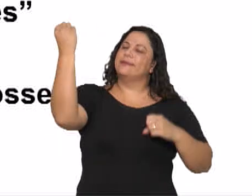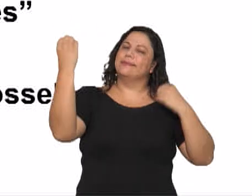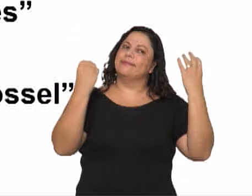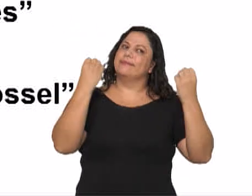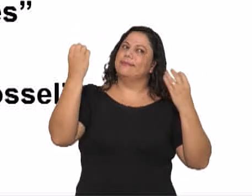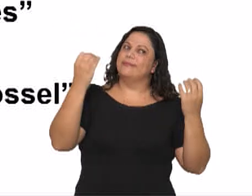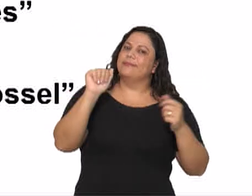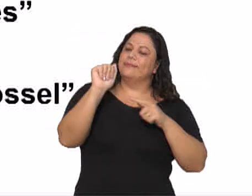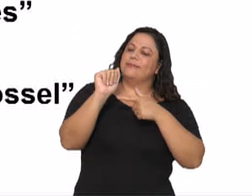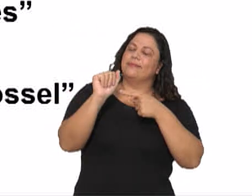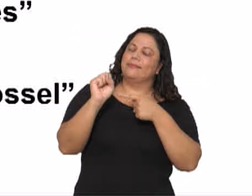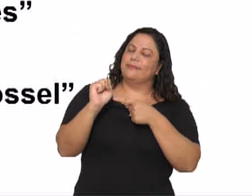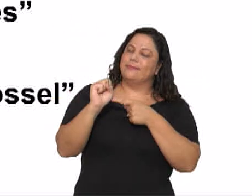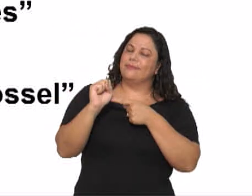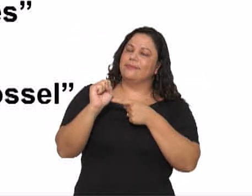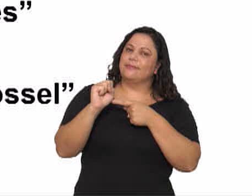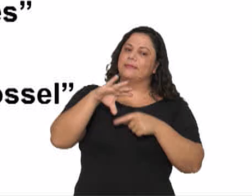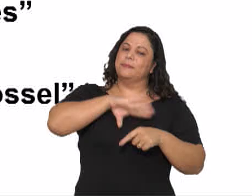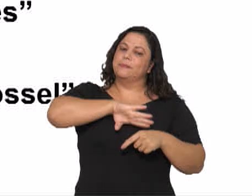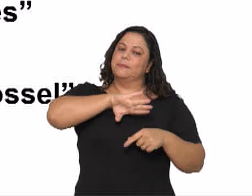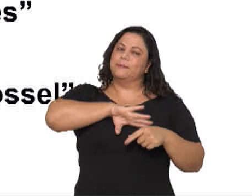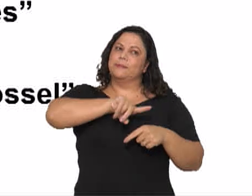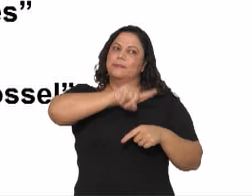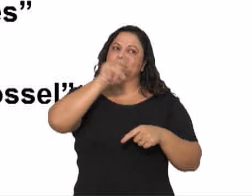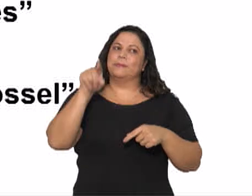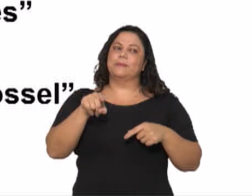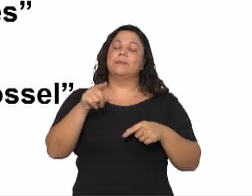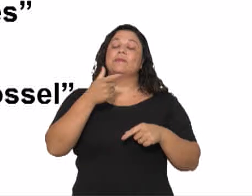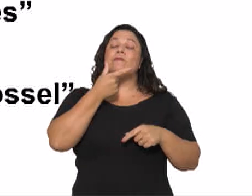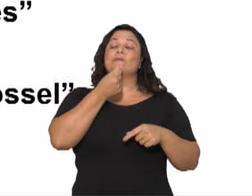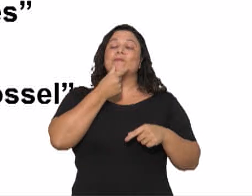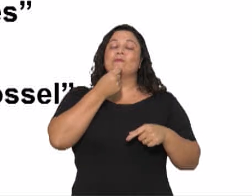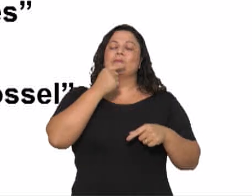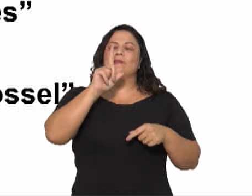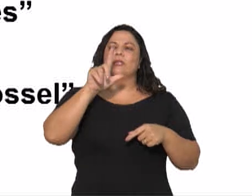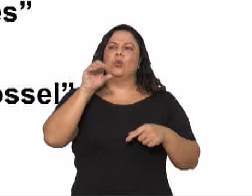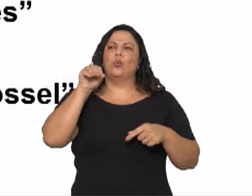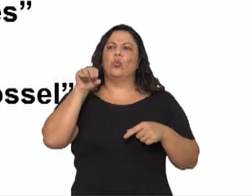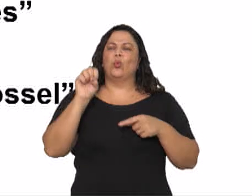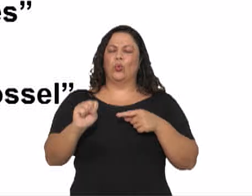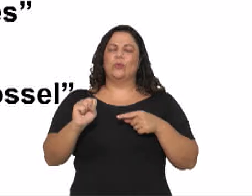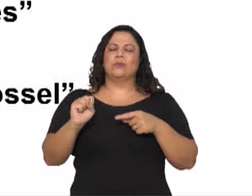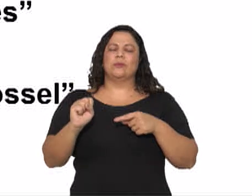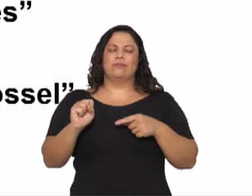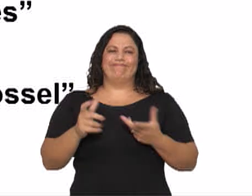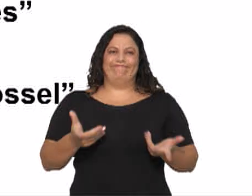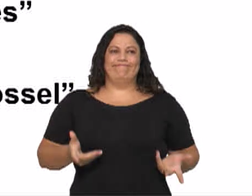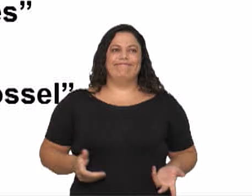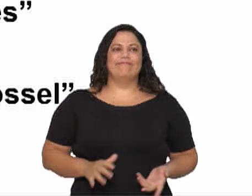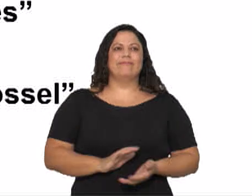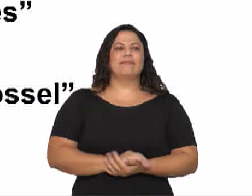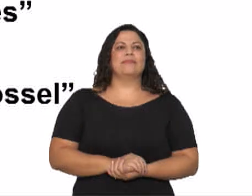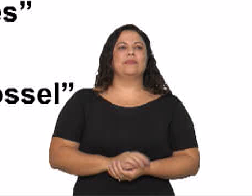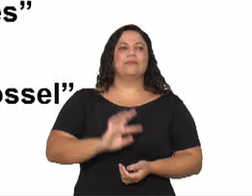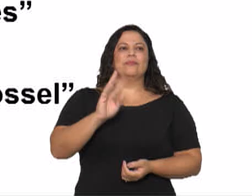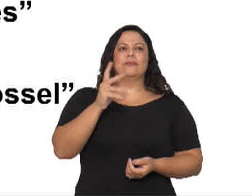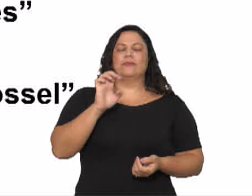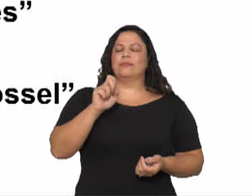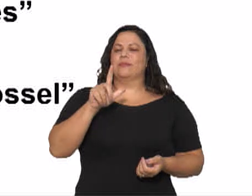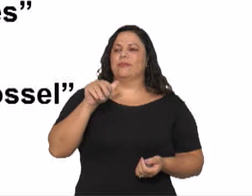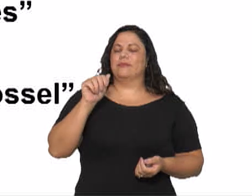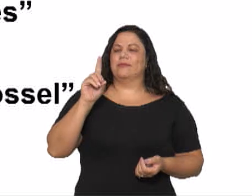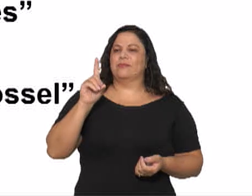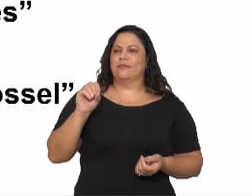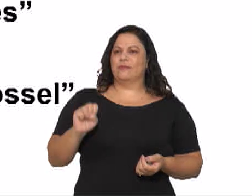feminina. Português, el viaje, los viajes, palavra masculina. Helados,